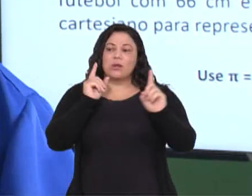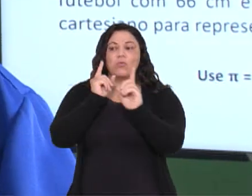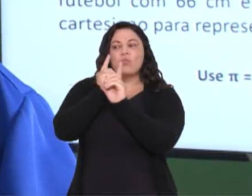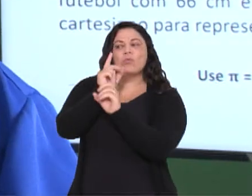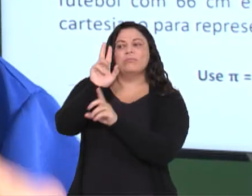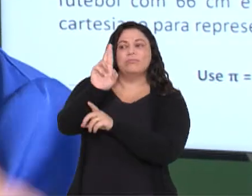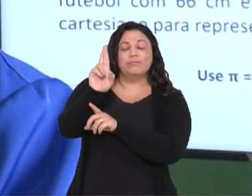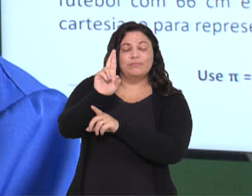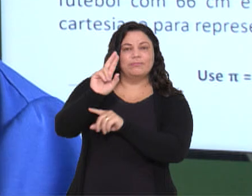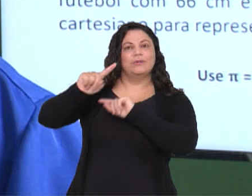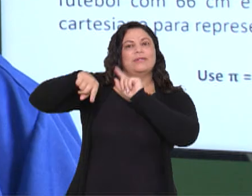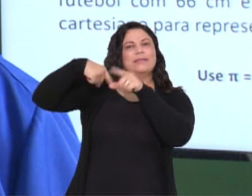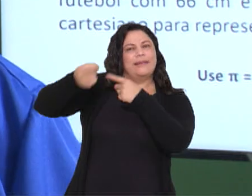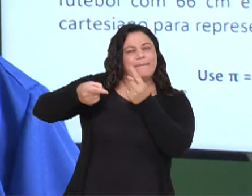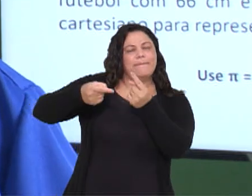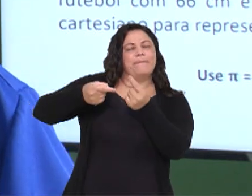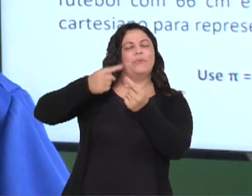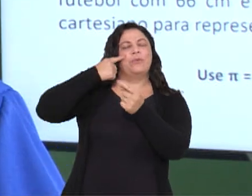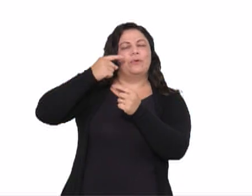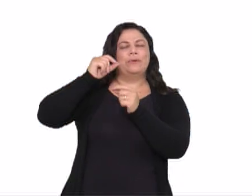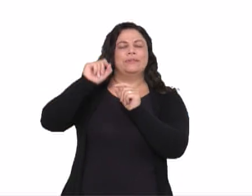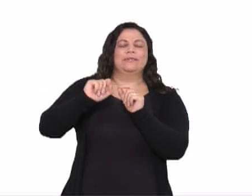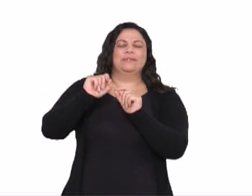para a equação. Daqui a pouquinho eu volto.